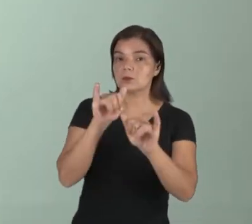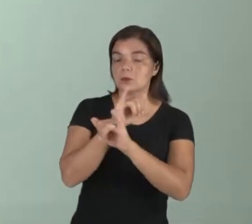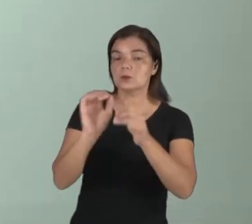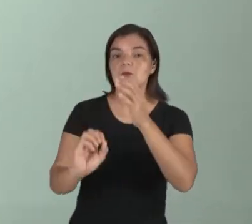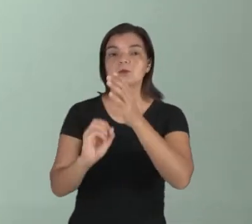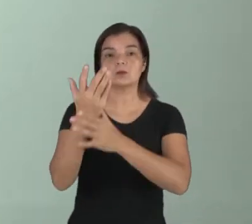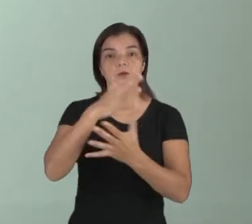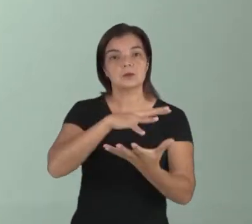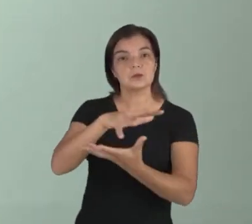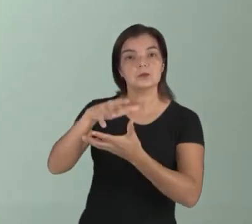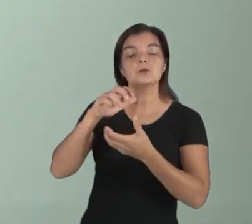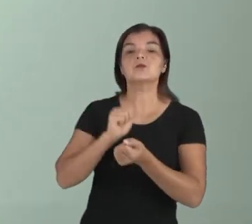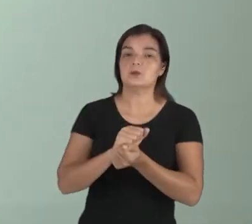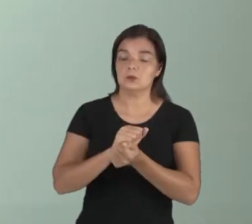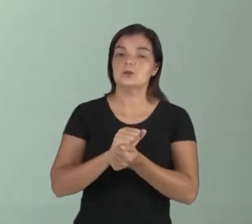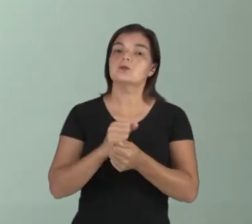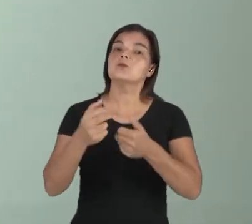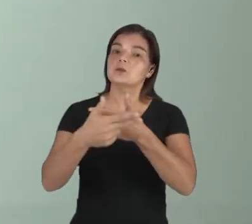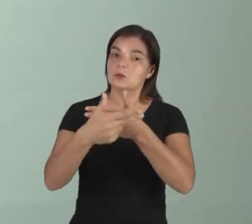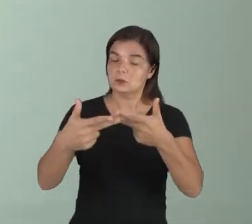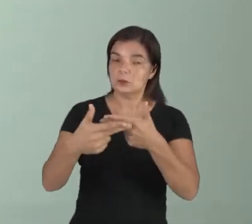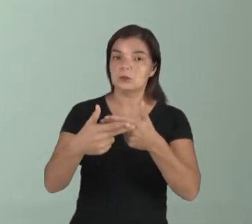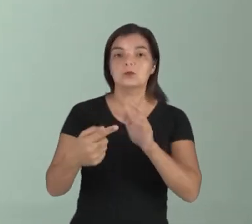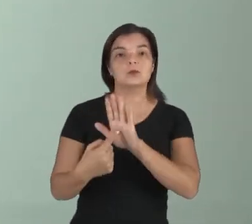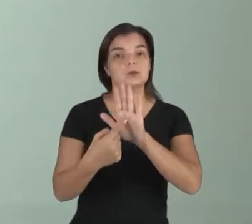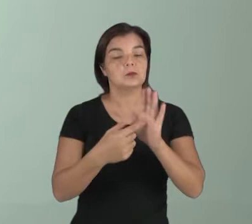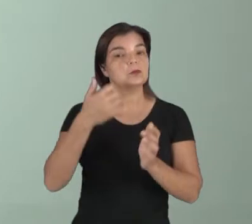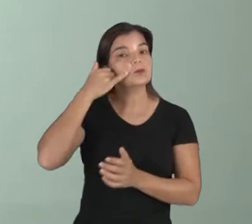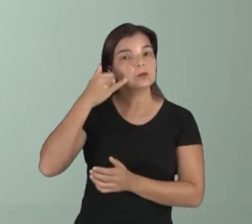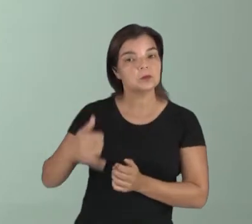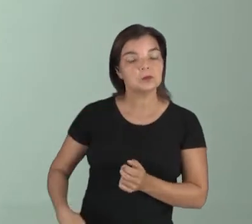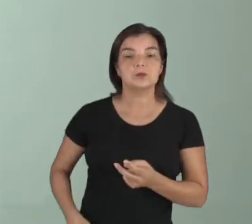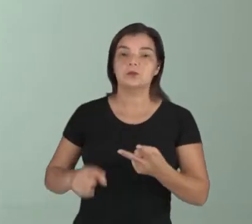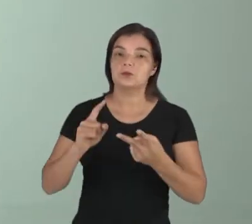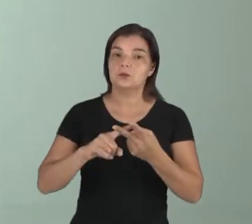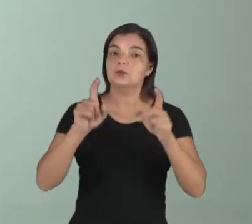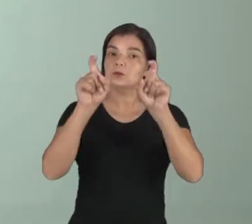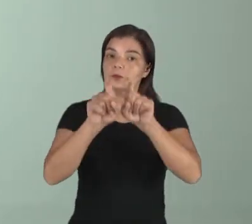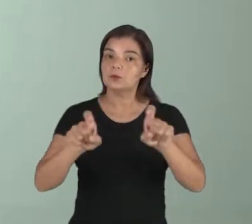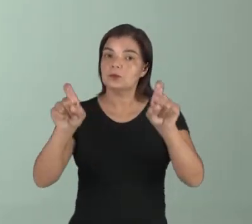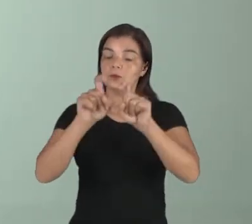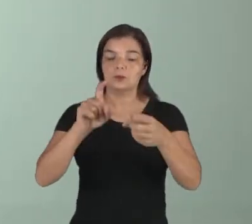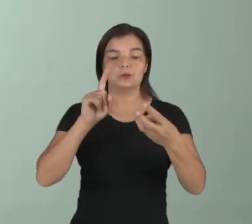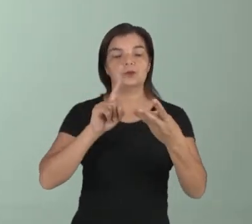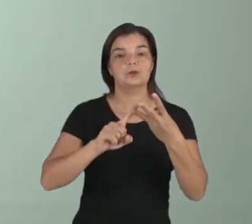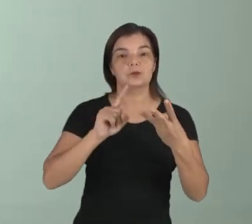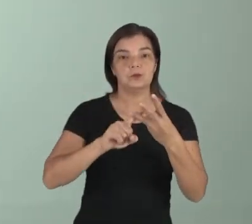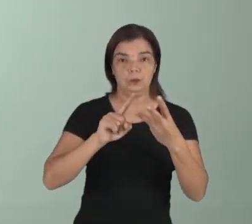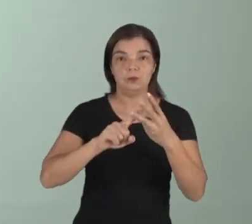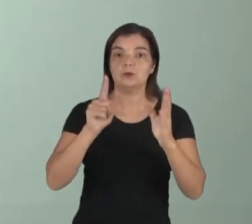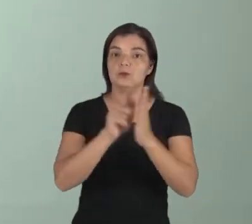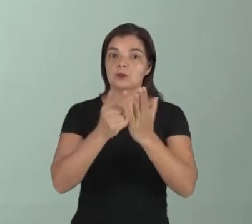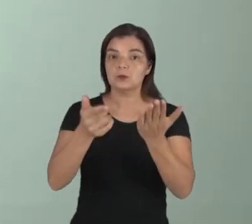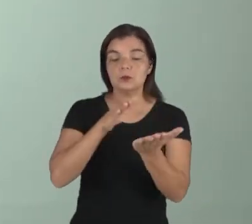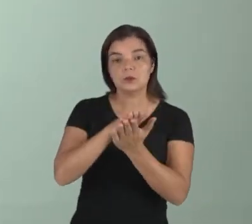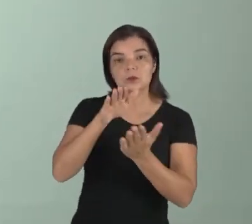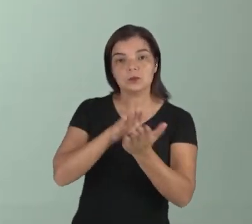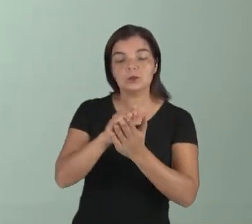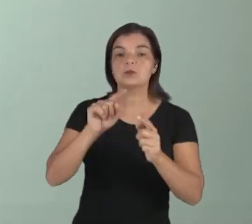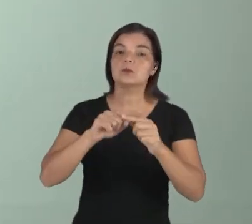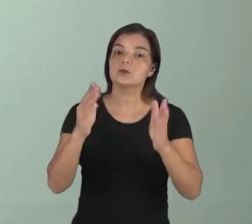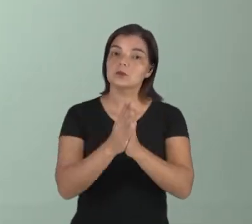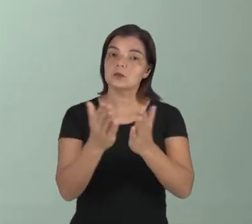que ocorrem no mundo por esses aparelhos, seja pelo celular, seja pelo computador, seja pelo jornal impresso,